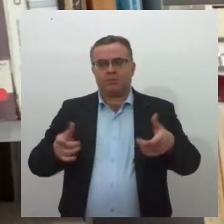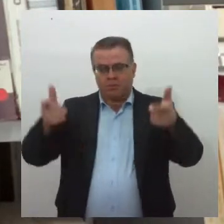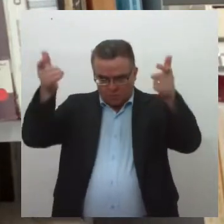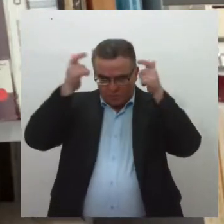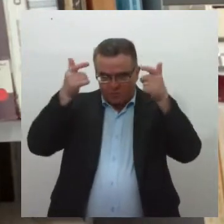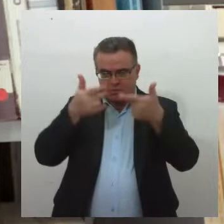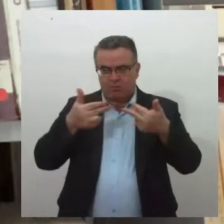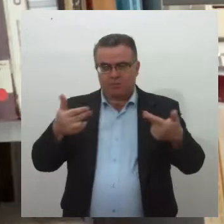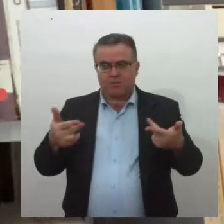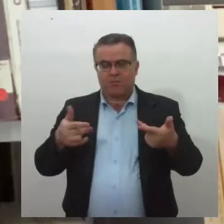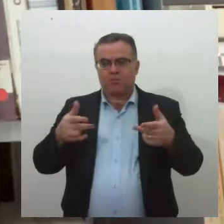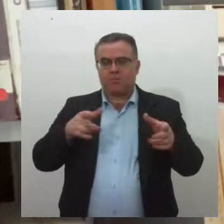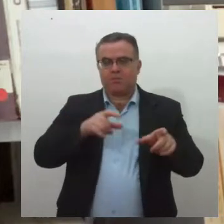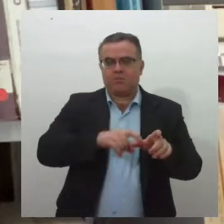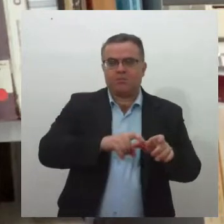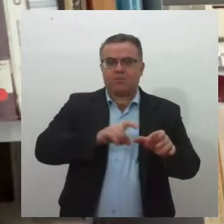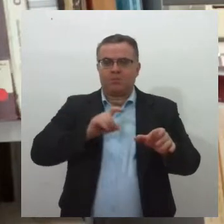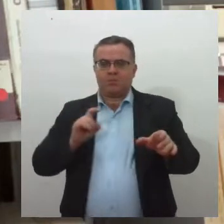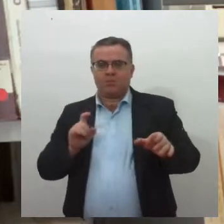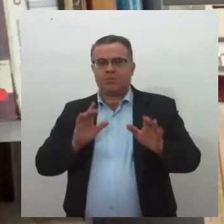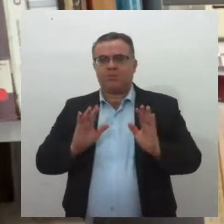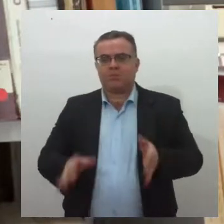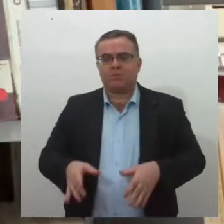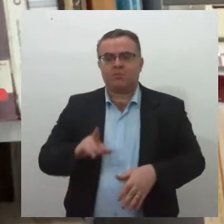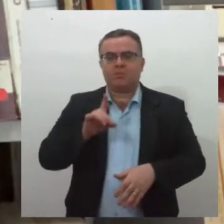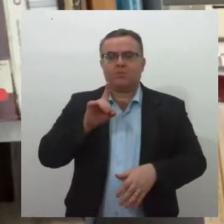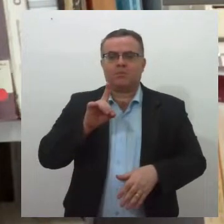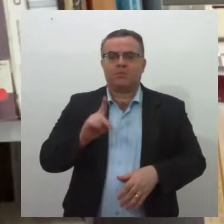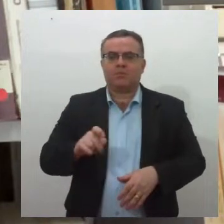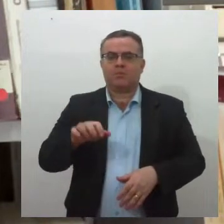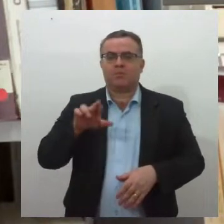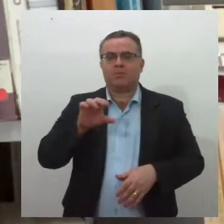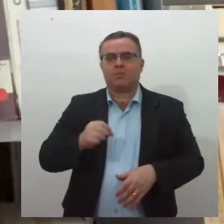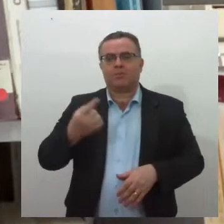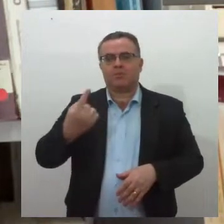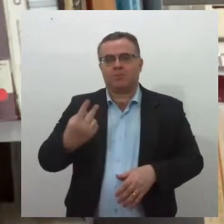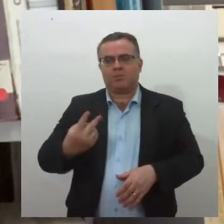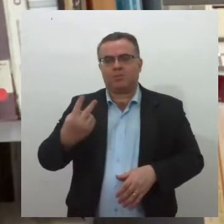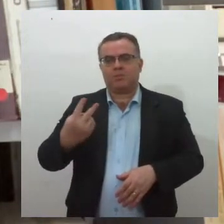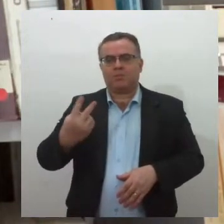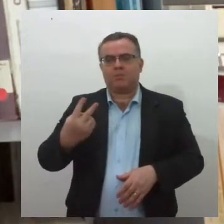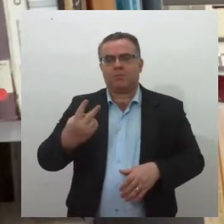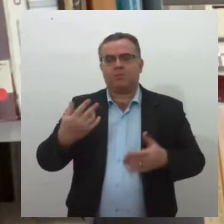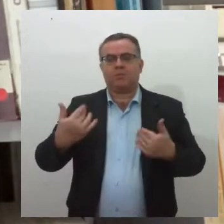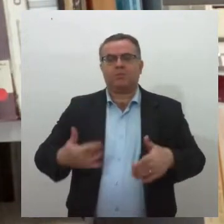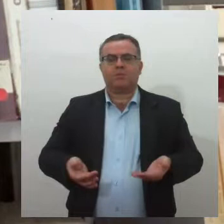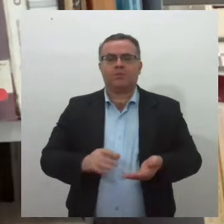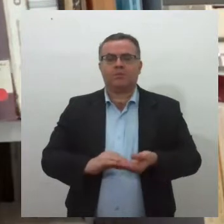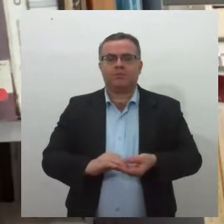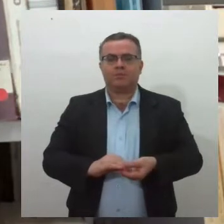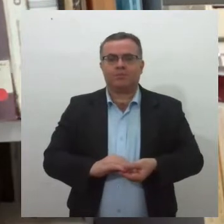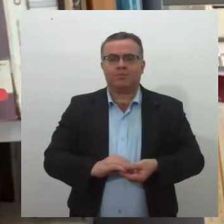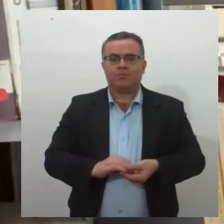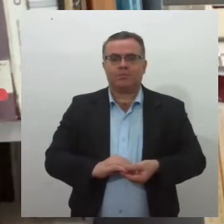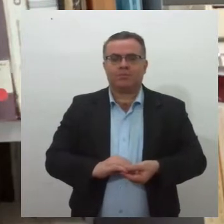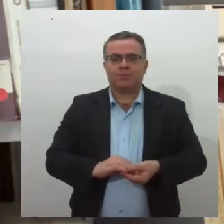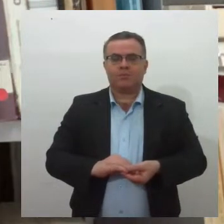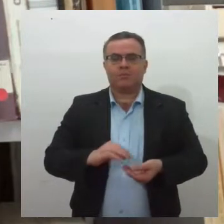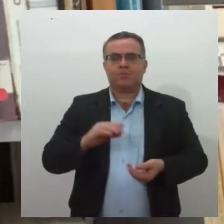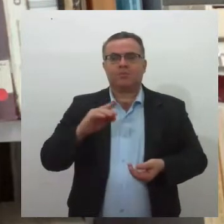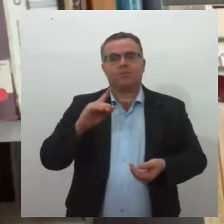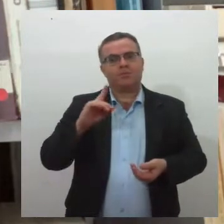a égide de Dom Pedro II, né? E Marechal Deodoro